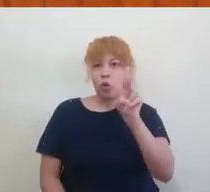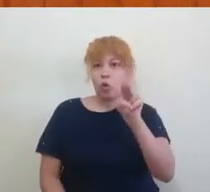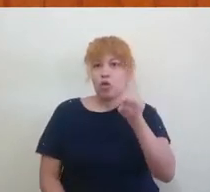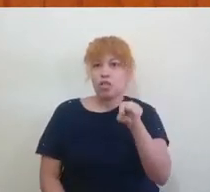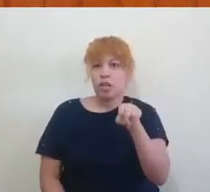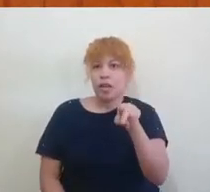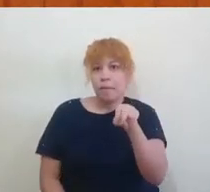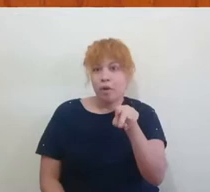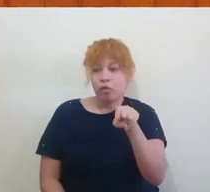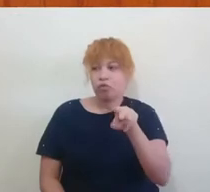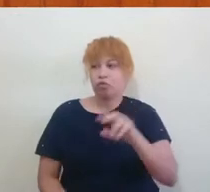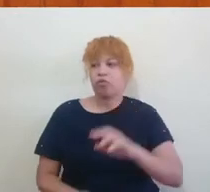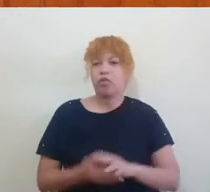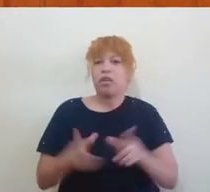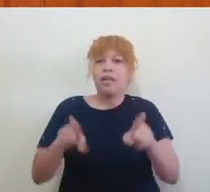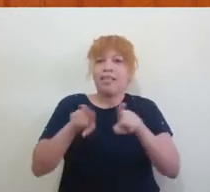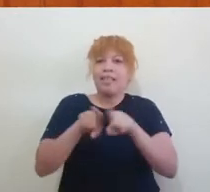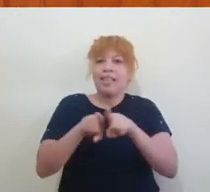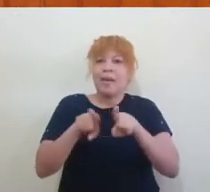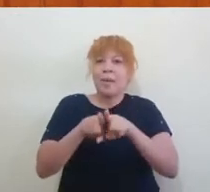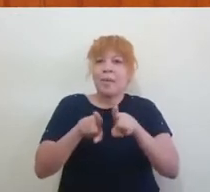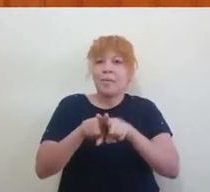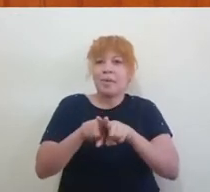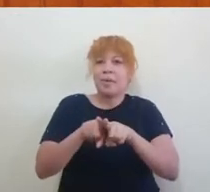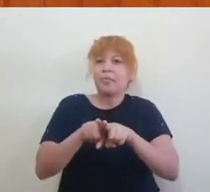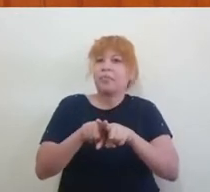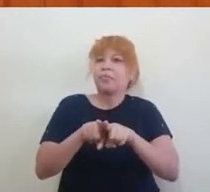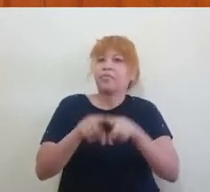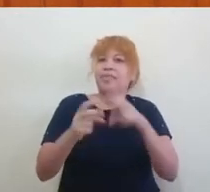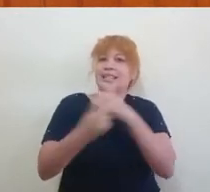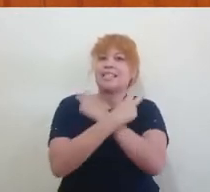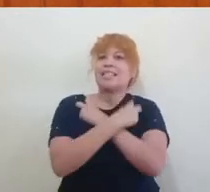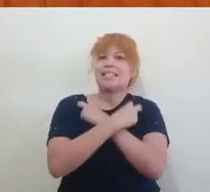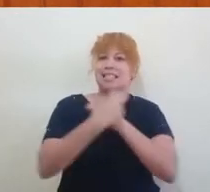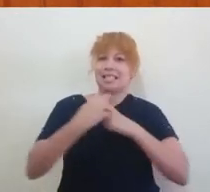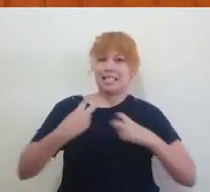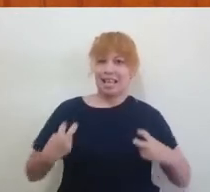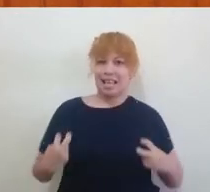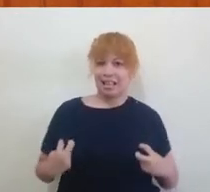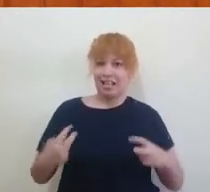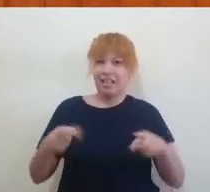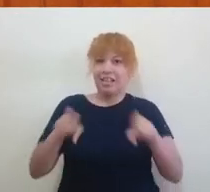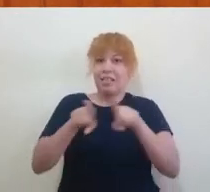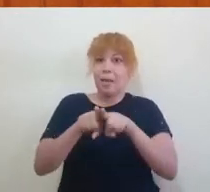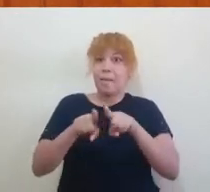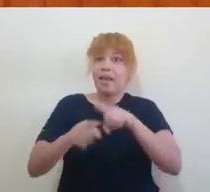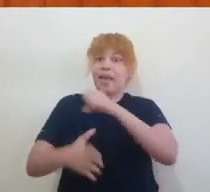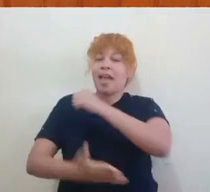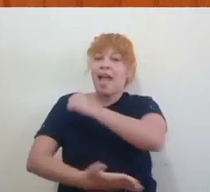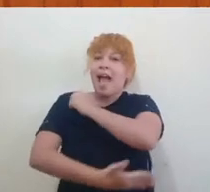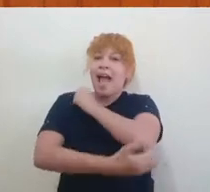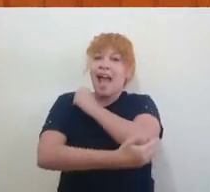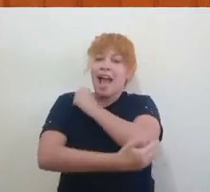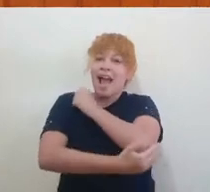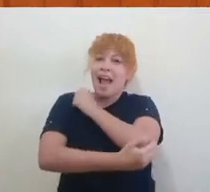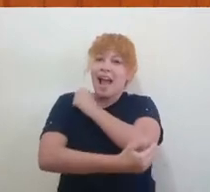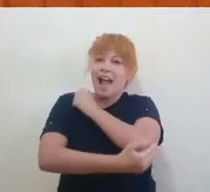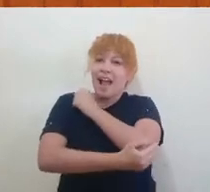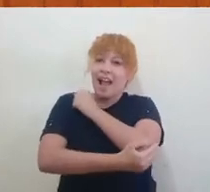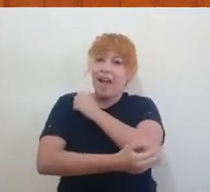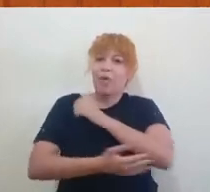Nacional Brasileiro e, em seguida, o hino da Universidade Federal Rural de Pernambuco.